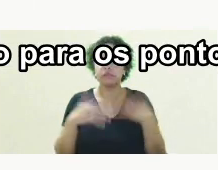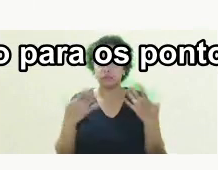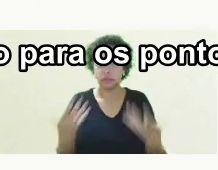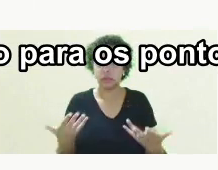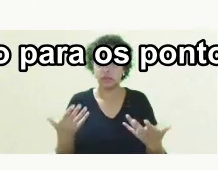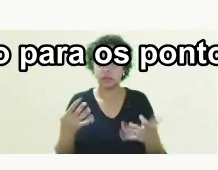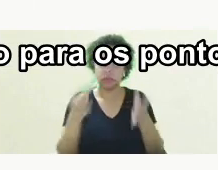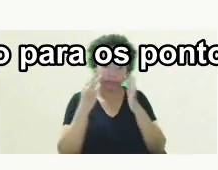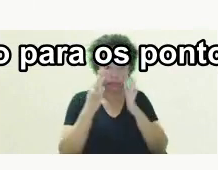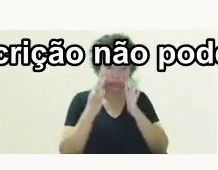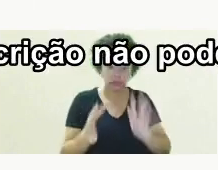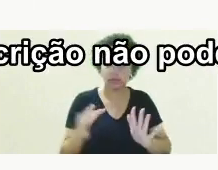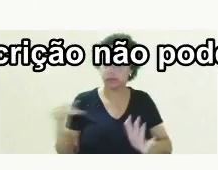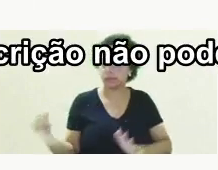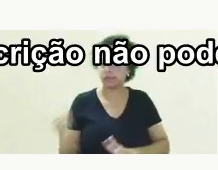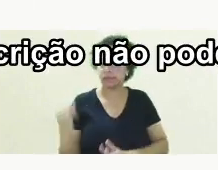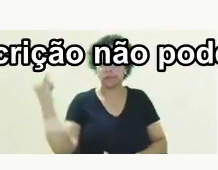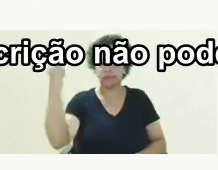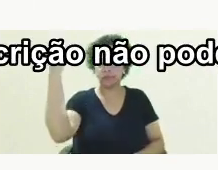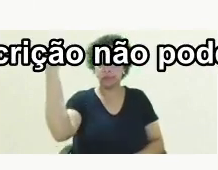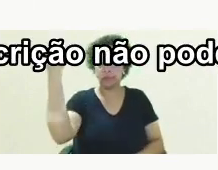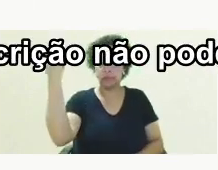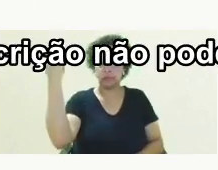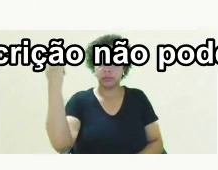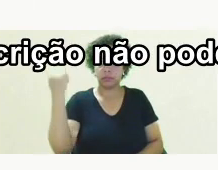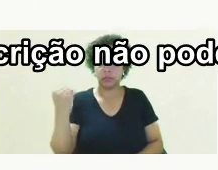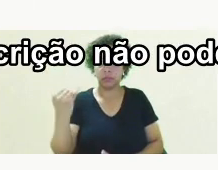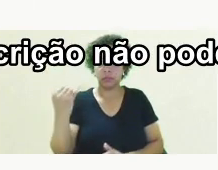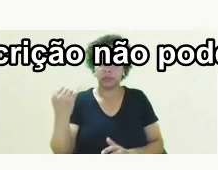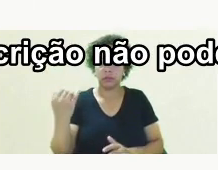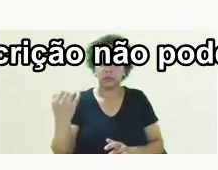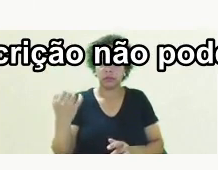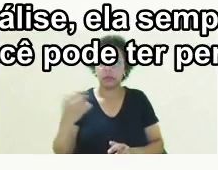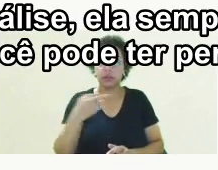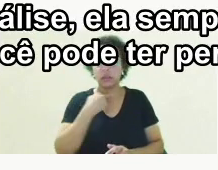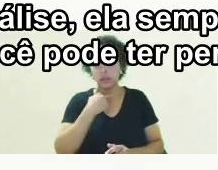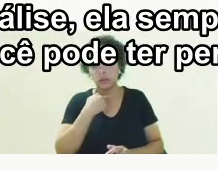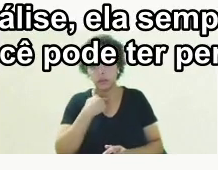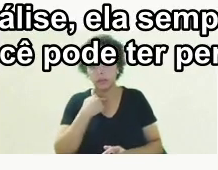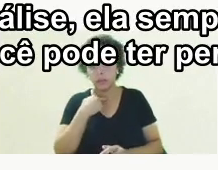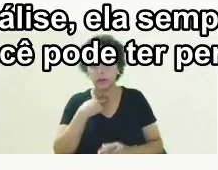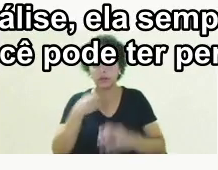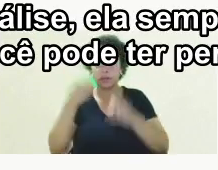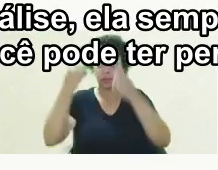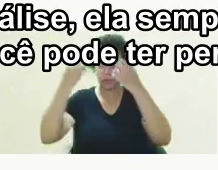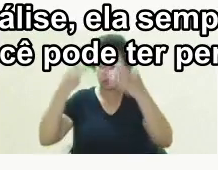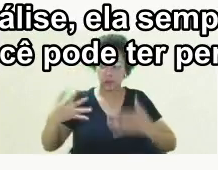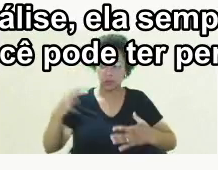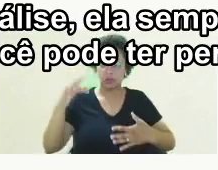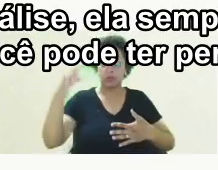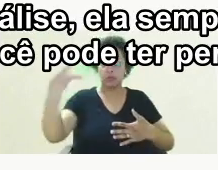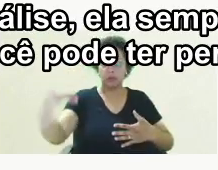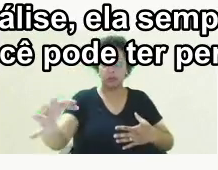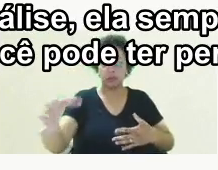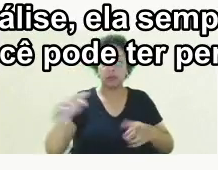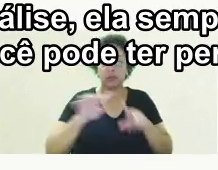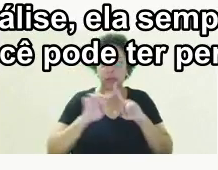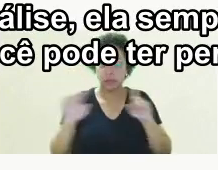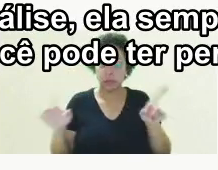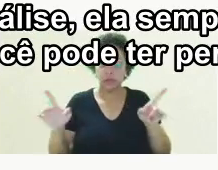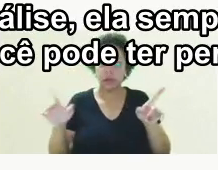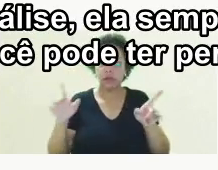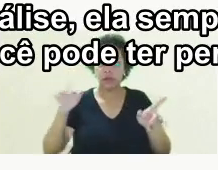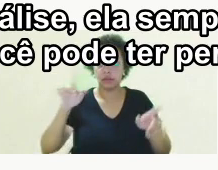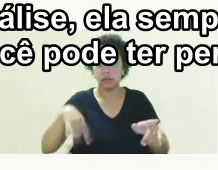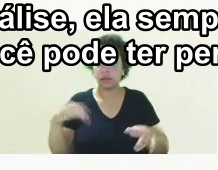essa atenção para os pontos que são importantes. Claro que a audiodescrição não pode trazer spoilers, mas, a depender da análise ali, ela sempre vai trazer algo muito